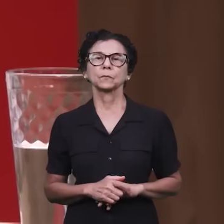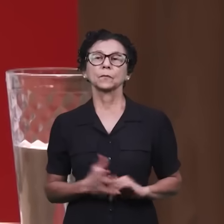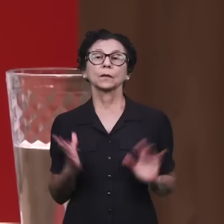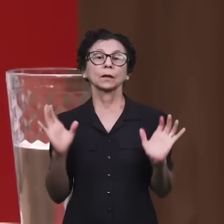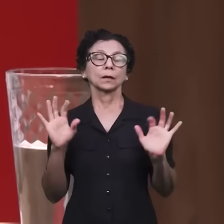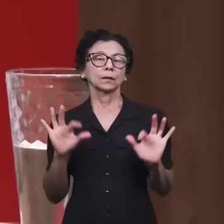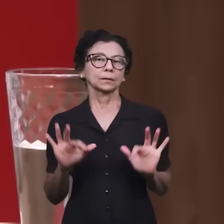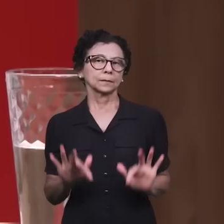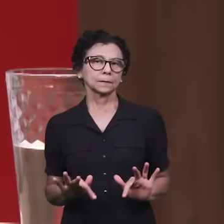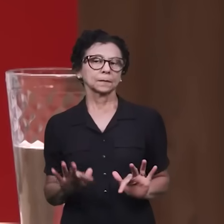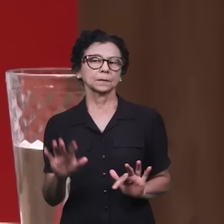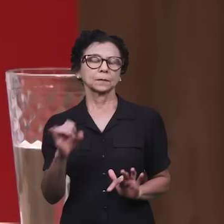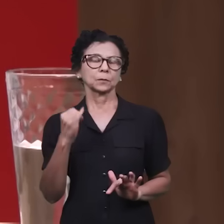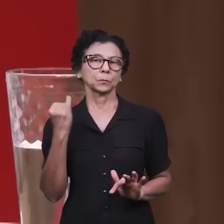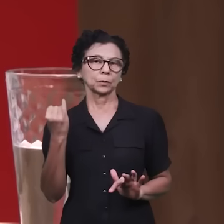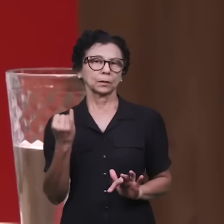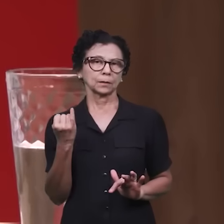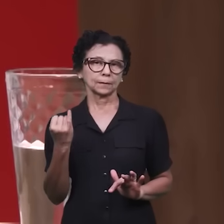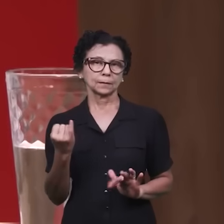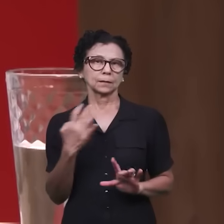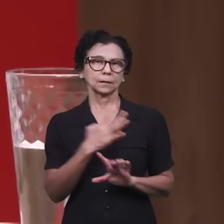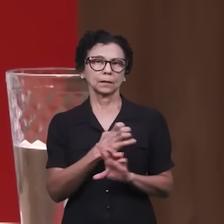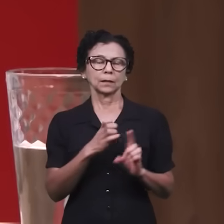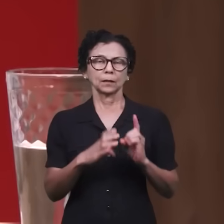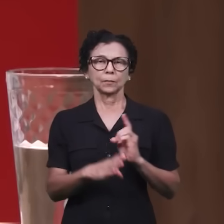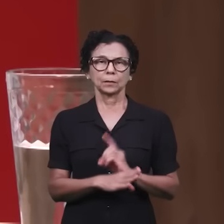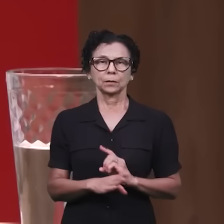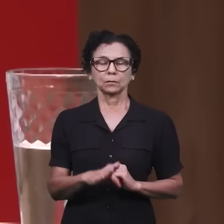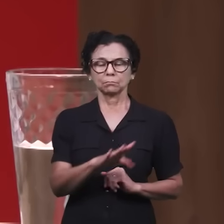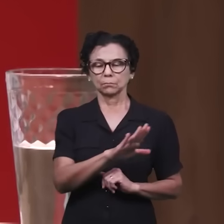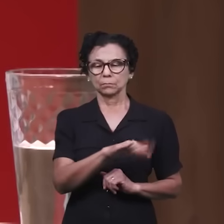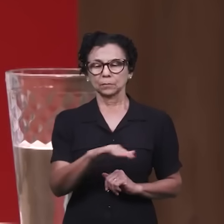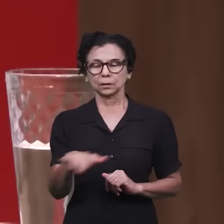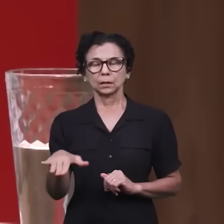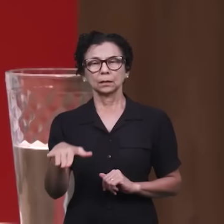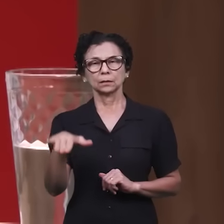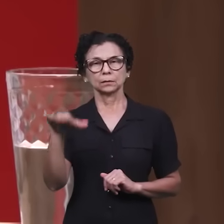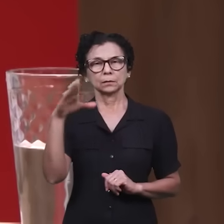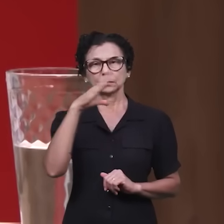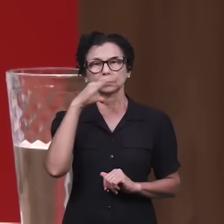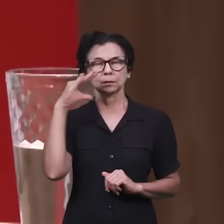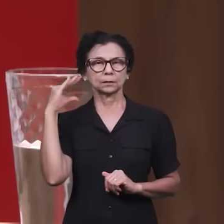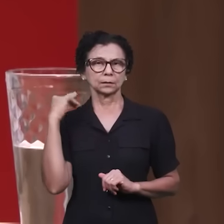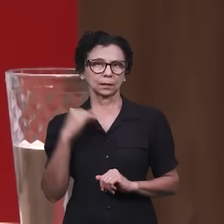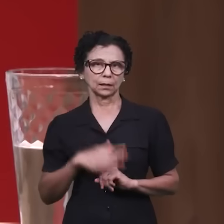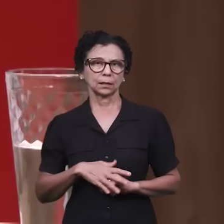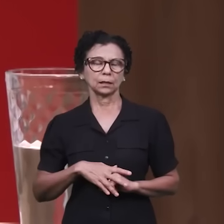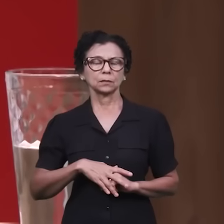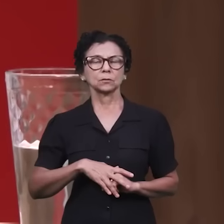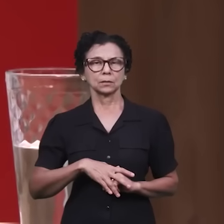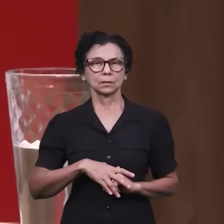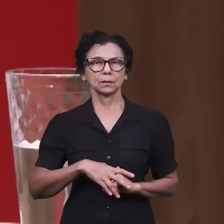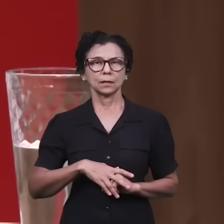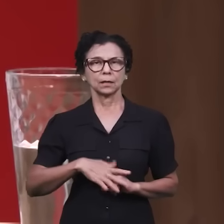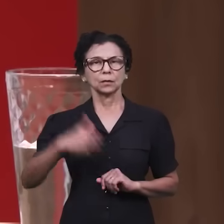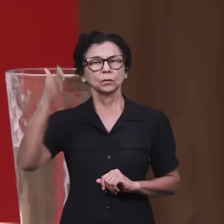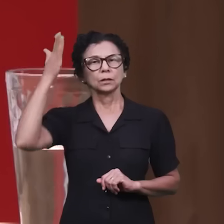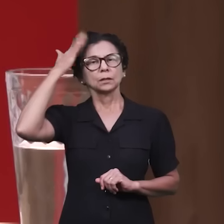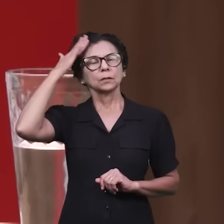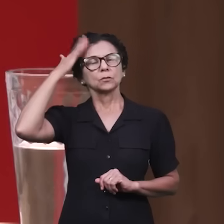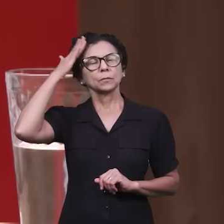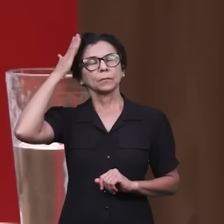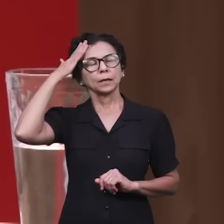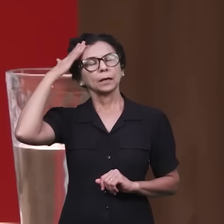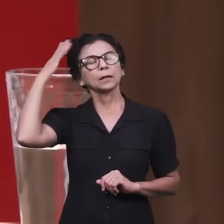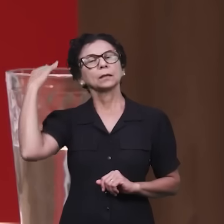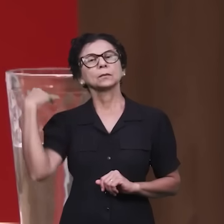nós estamos encerrando falando sobre a importância da EBD na vida das nossas crianças, da formação das crianças, dos jovens